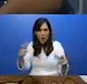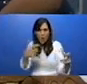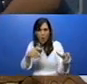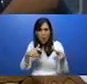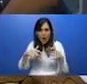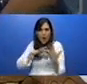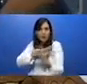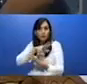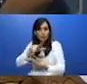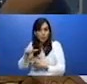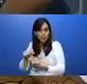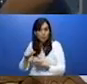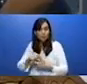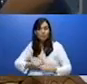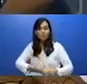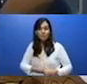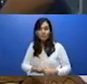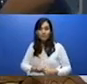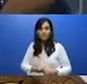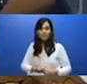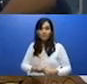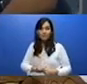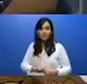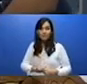página 265.